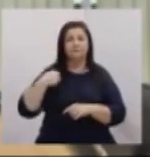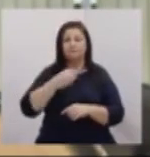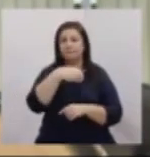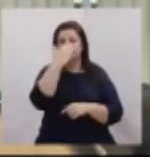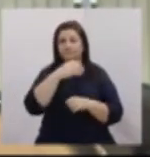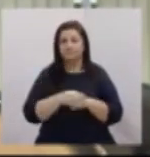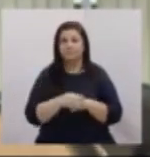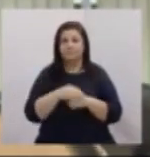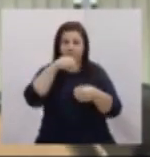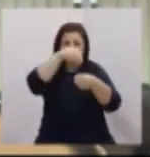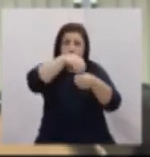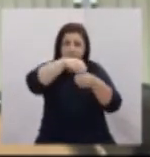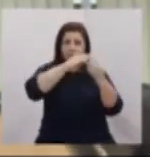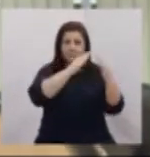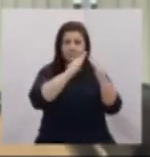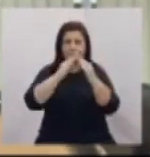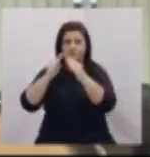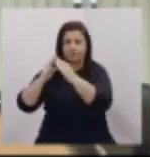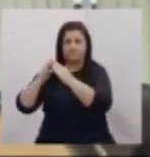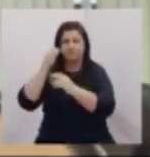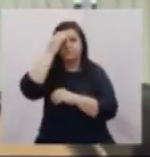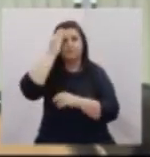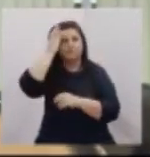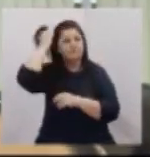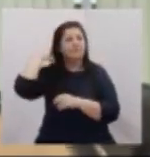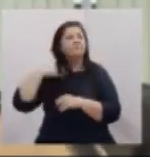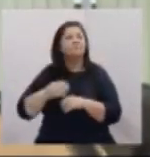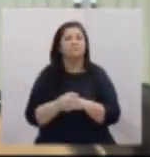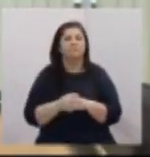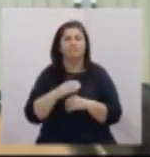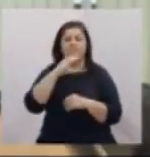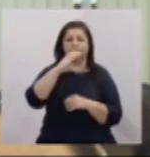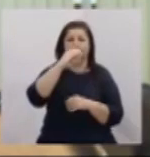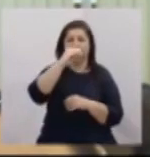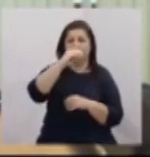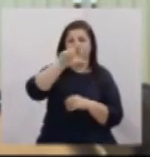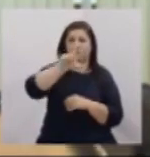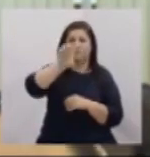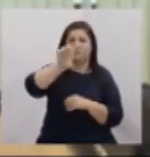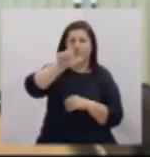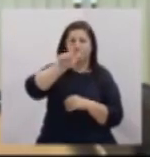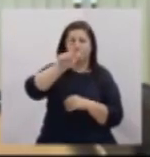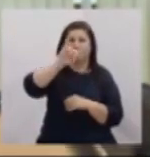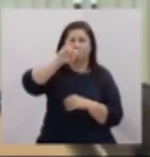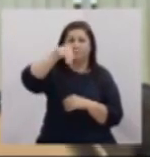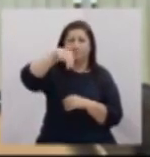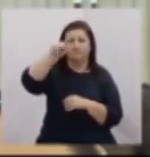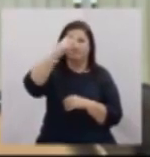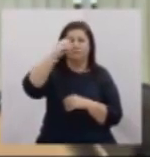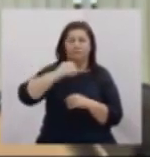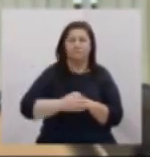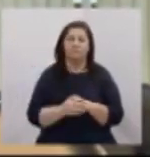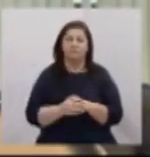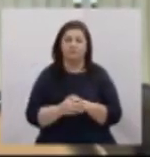Eu moro num condomínio, né, o condomínio lá chama condomínio Coleginho, né, mas lá dentro tem uma comunidade que